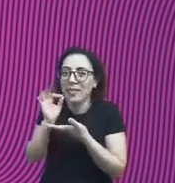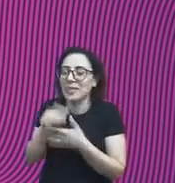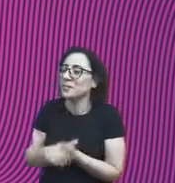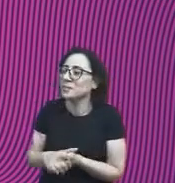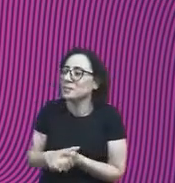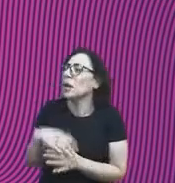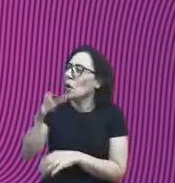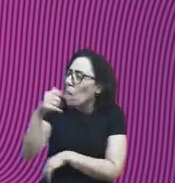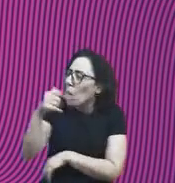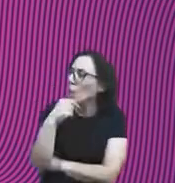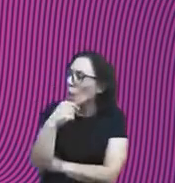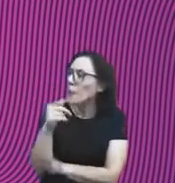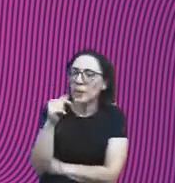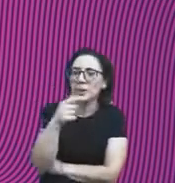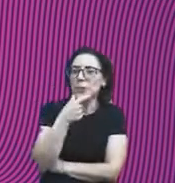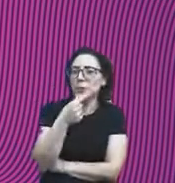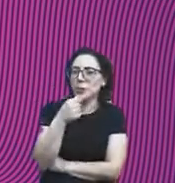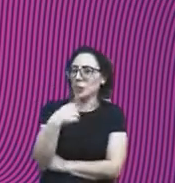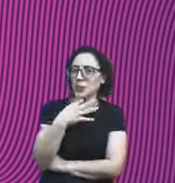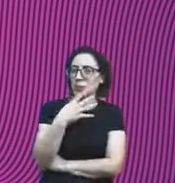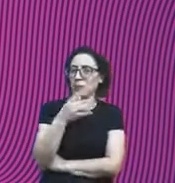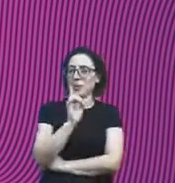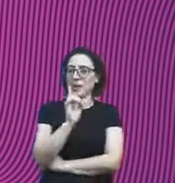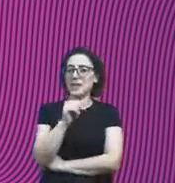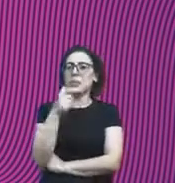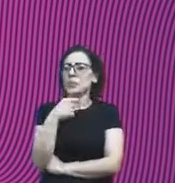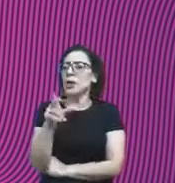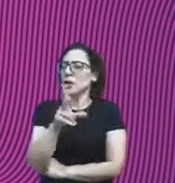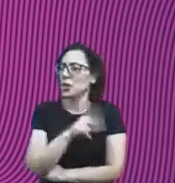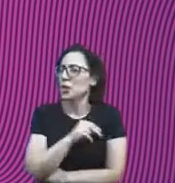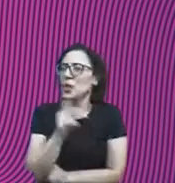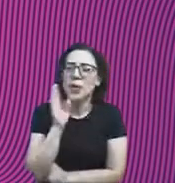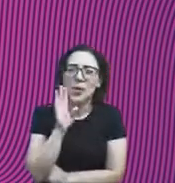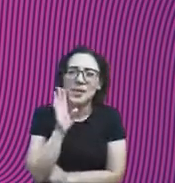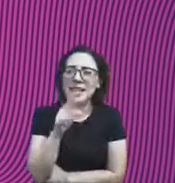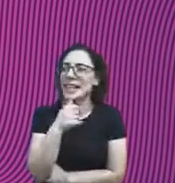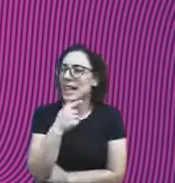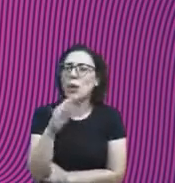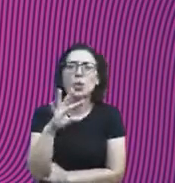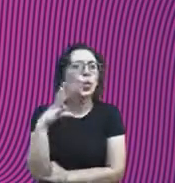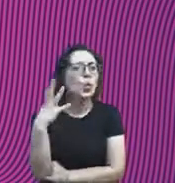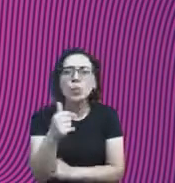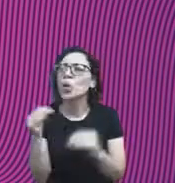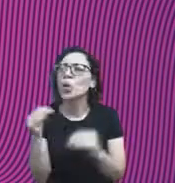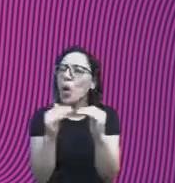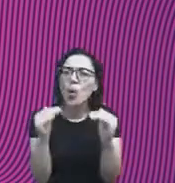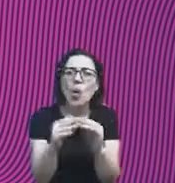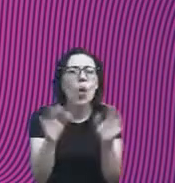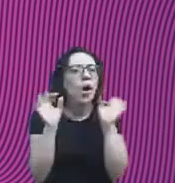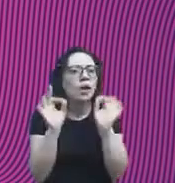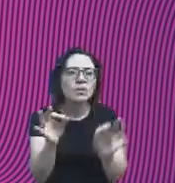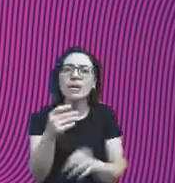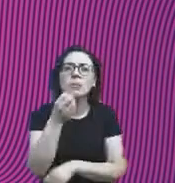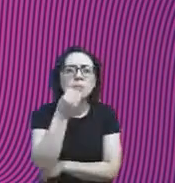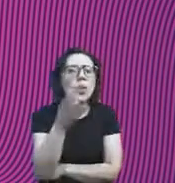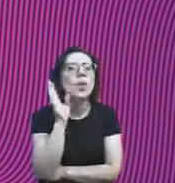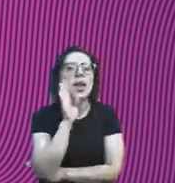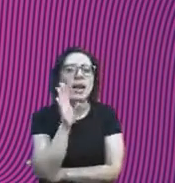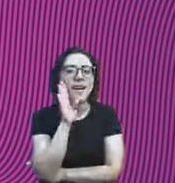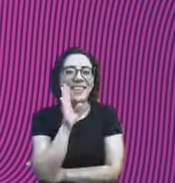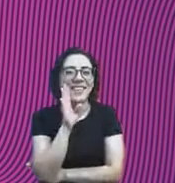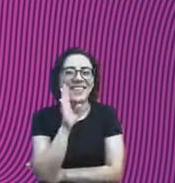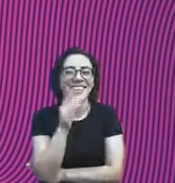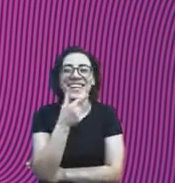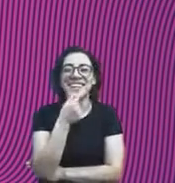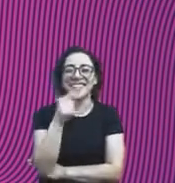cá. Todo mundo concorda. Ele falou, cara, me encontra daqui a uns 3 meses e fala o que você acha. Falei, tá bom. Então, a gente